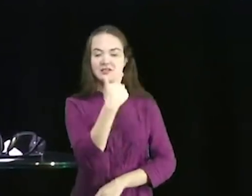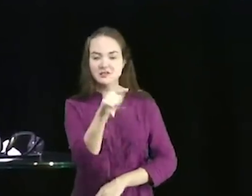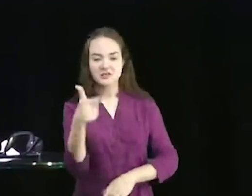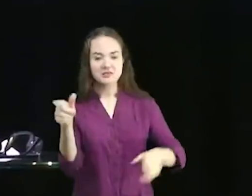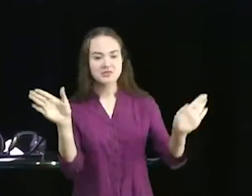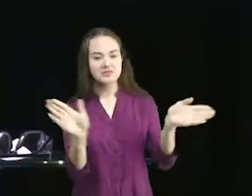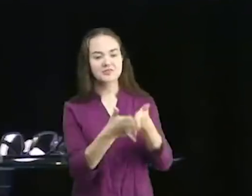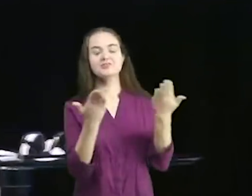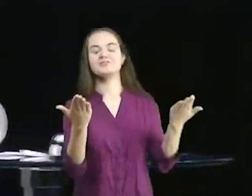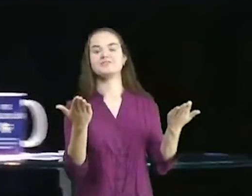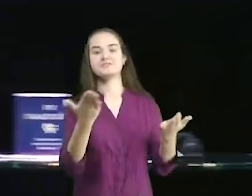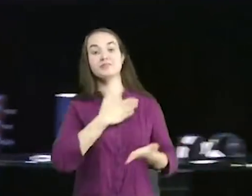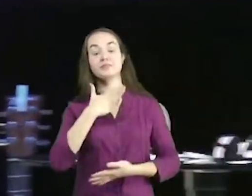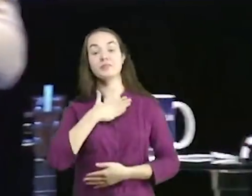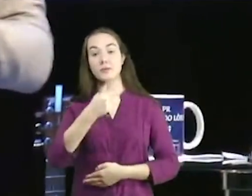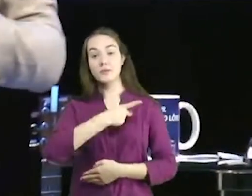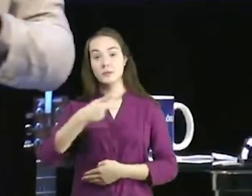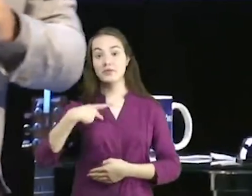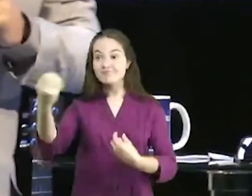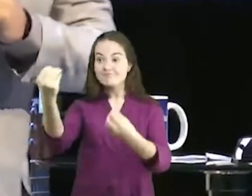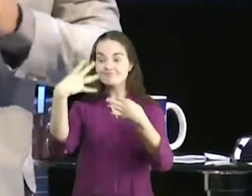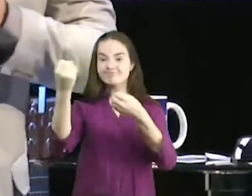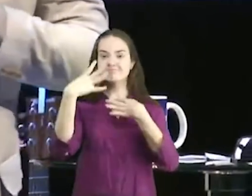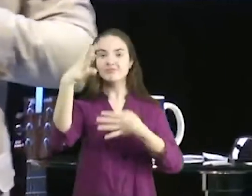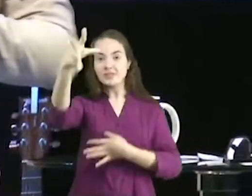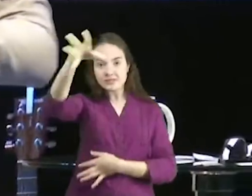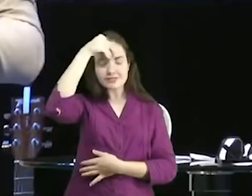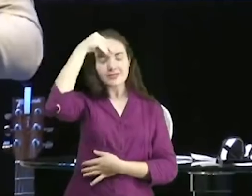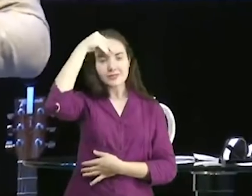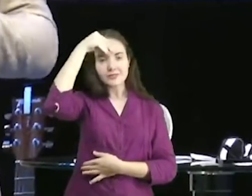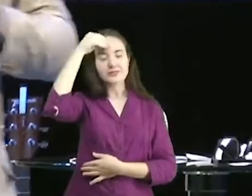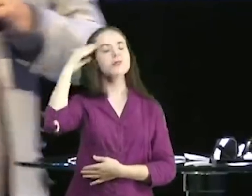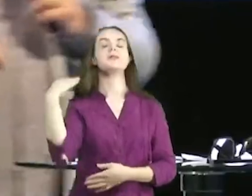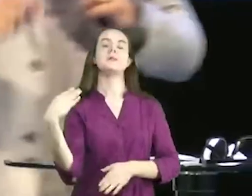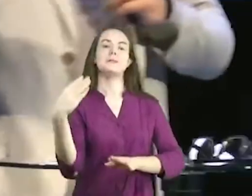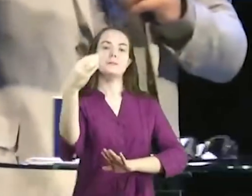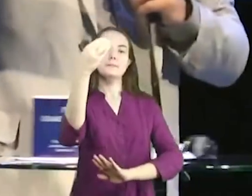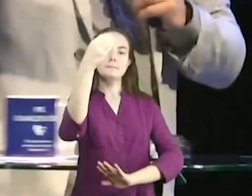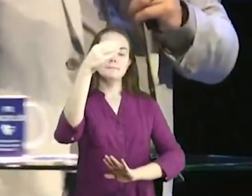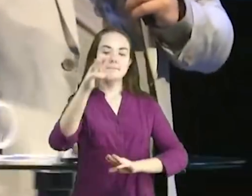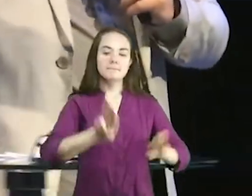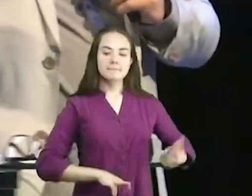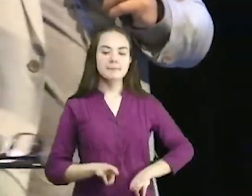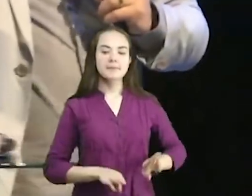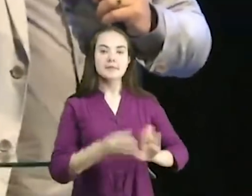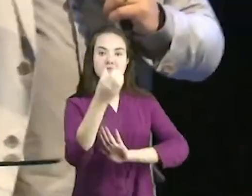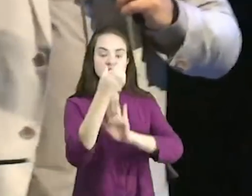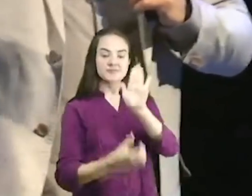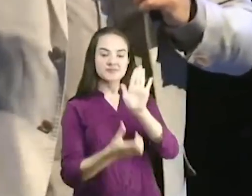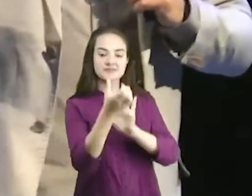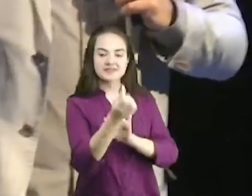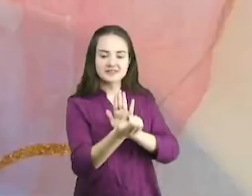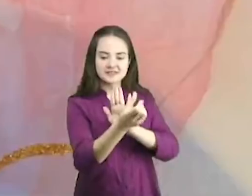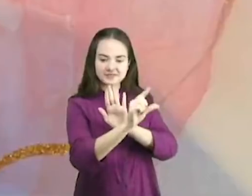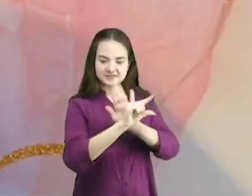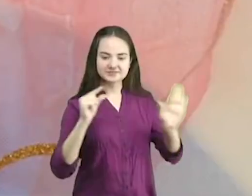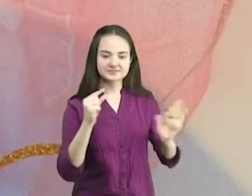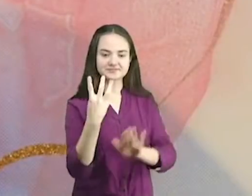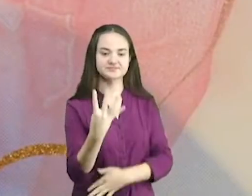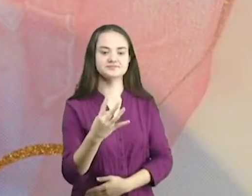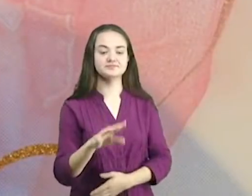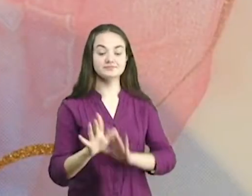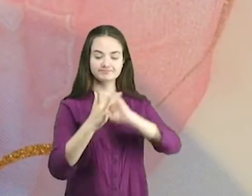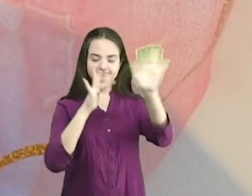ensinou a decorar pelos capítulos. Marcos 6:4. Obrigado. É isso, Cristian? Jesus lhe